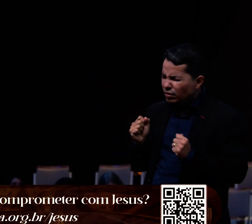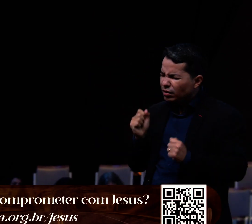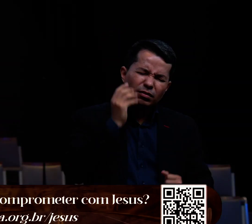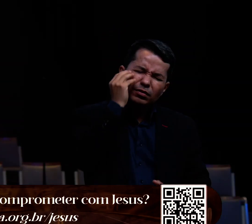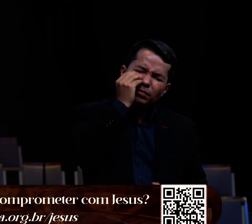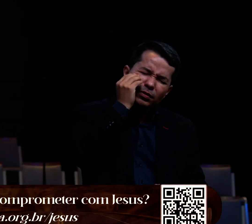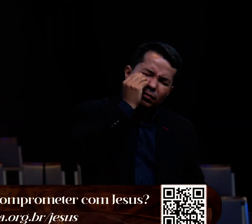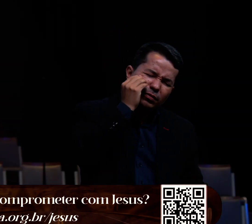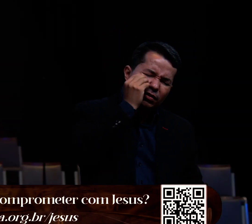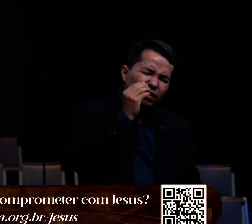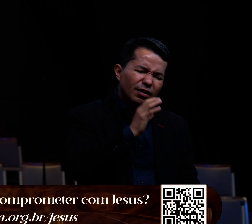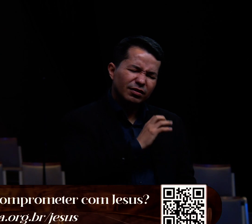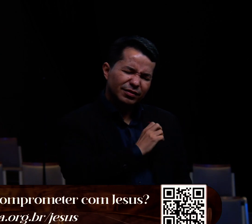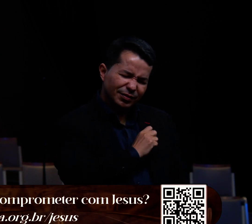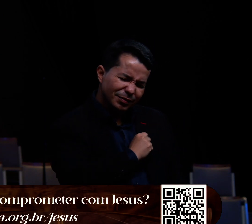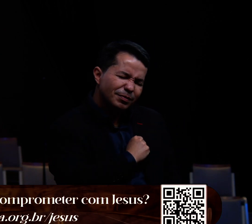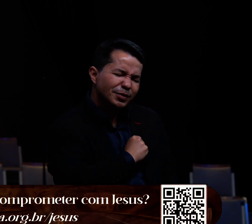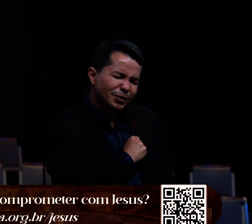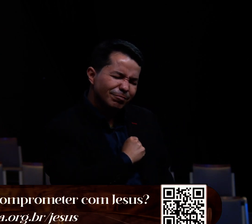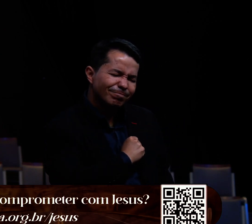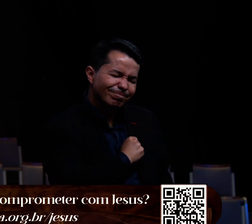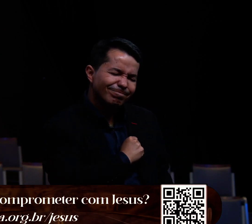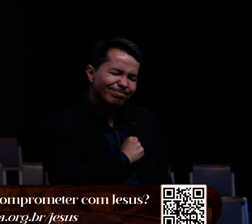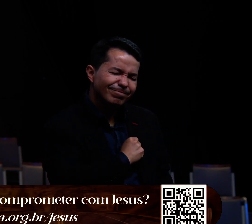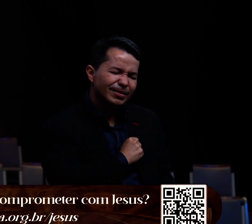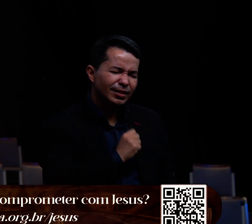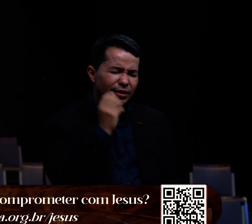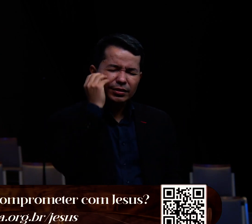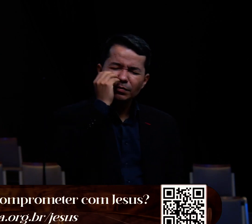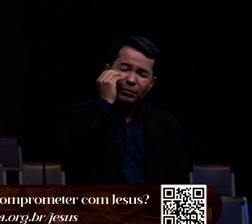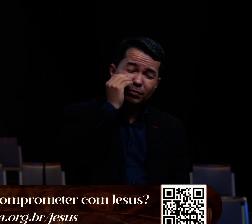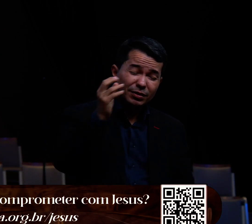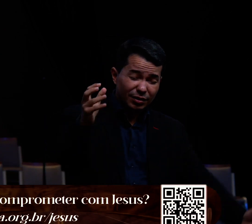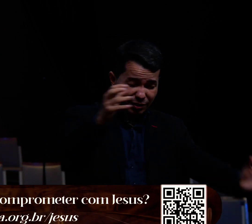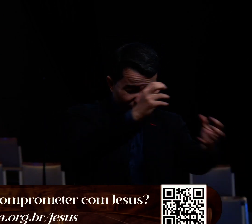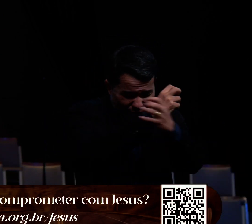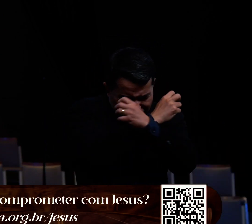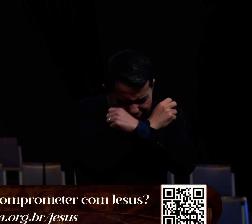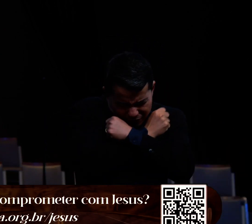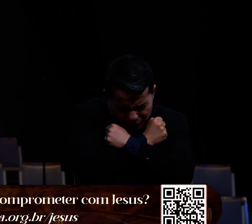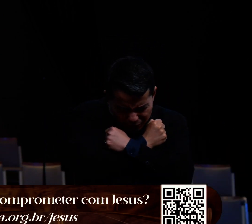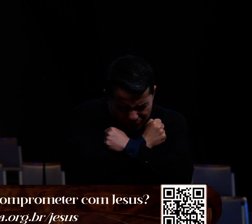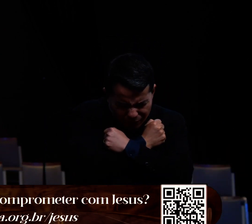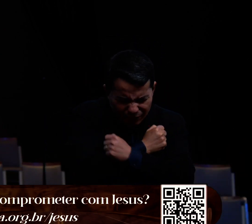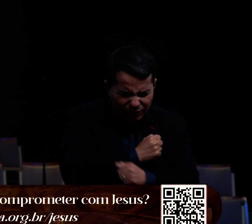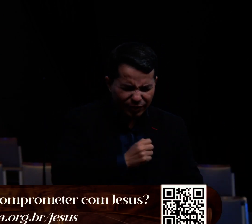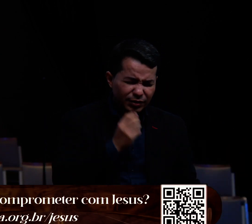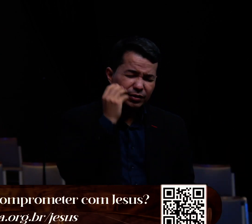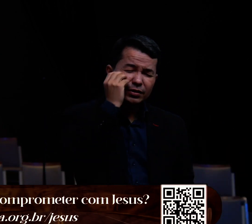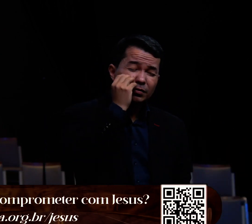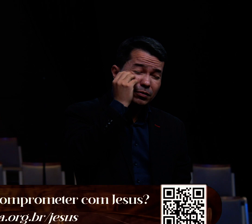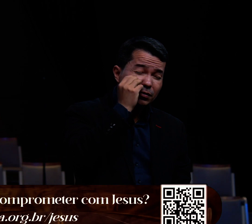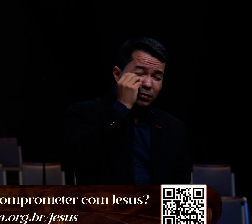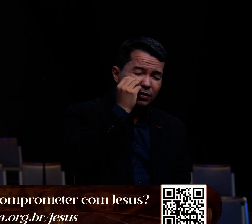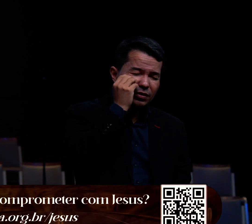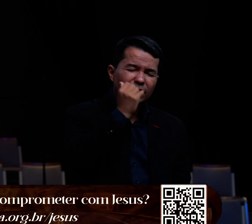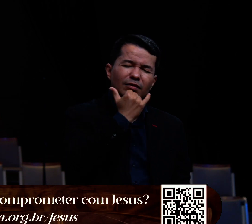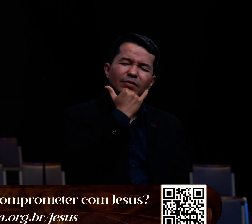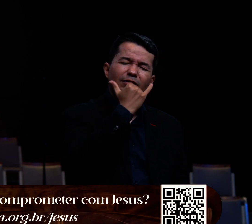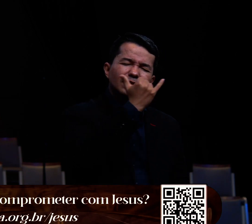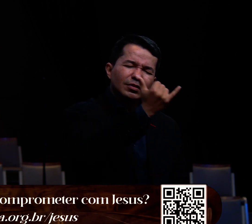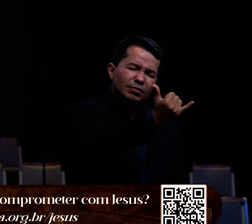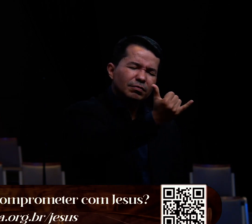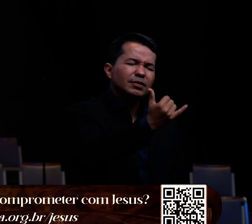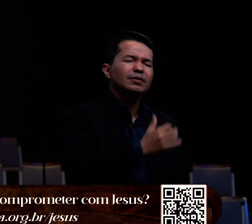e aceitaram o desafio de experimentar o teu amor, de experimentar do teu abraço, do teu acolhimento,